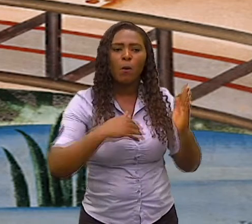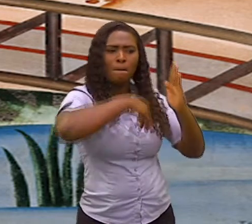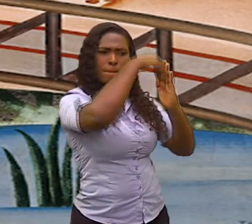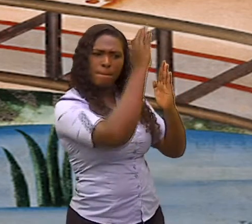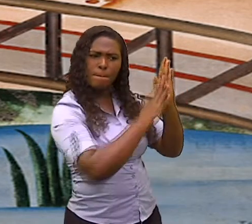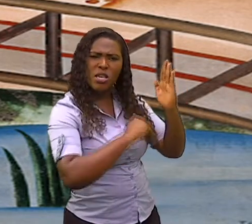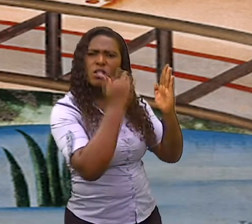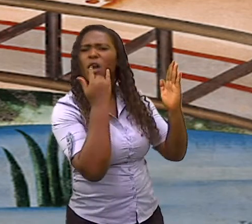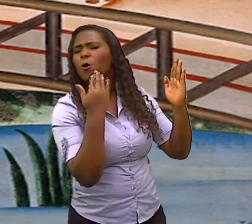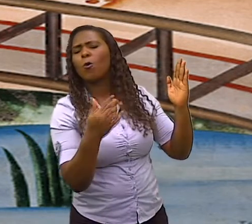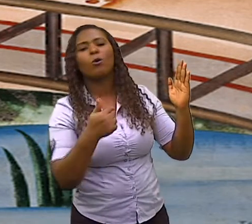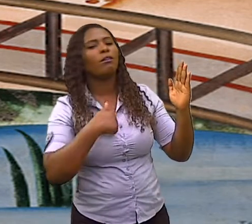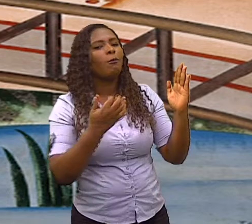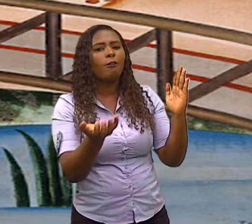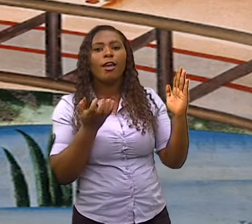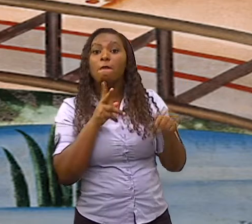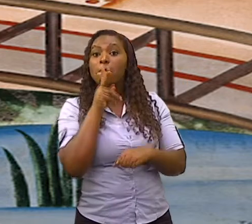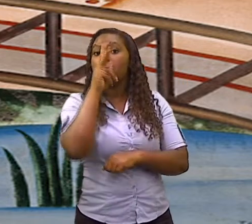verde cantante.